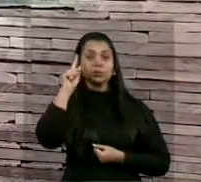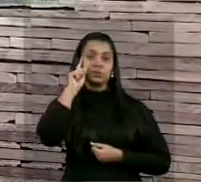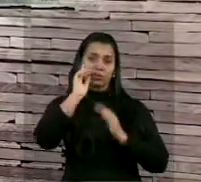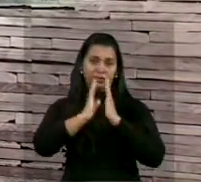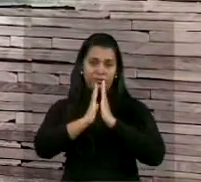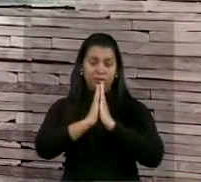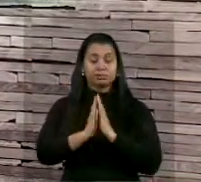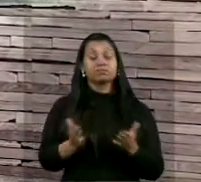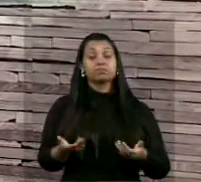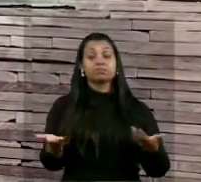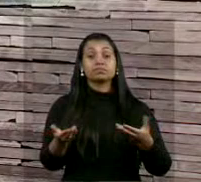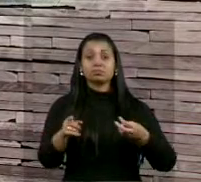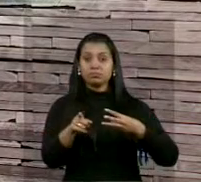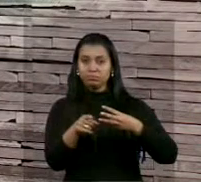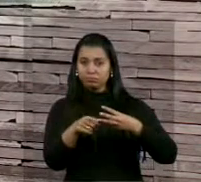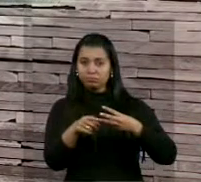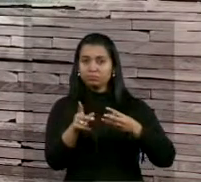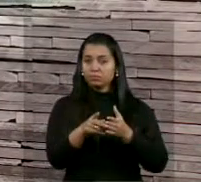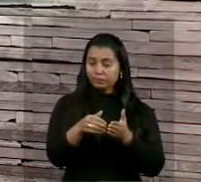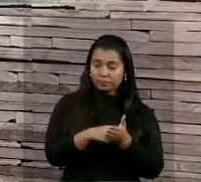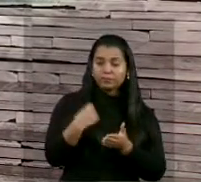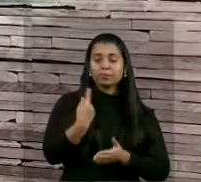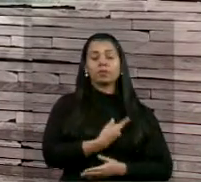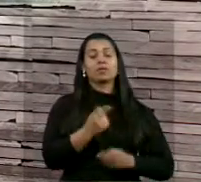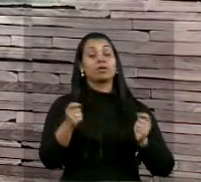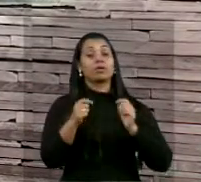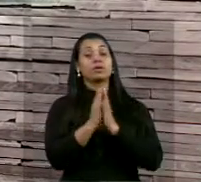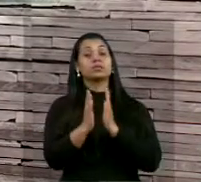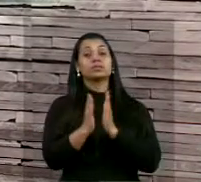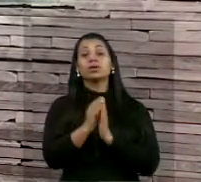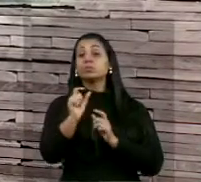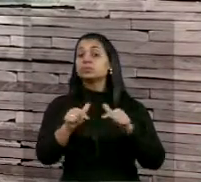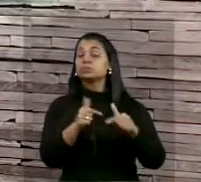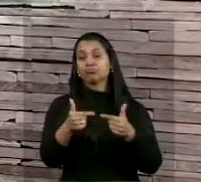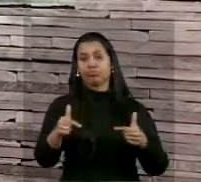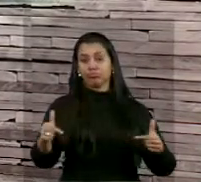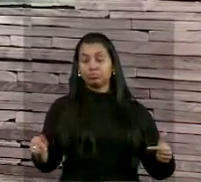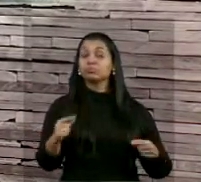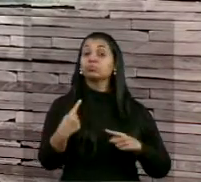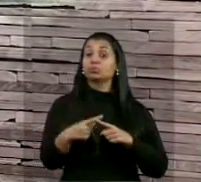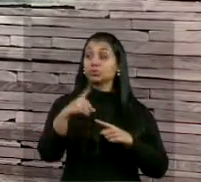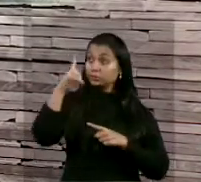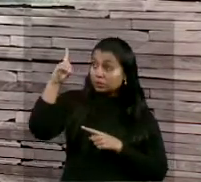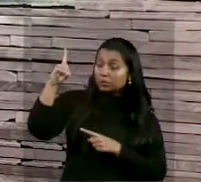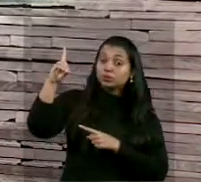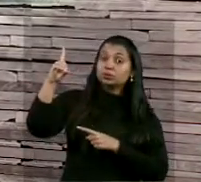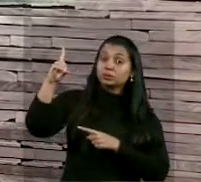dia. Nesse terceiro mistério, nós rezamos pelos desempregados, para que Deus